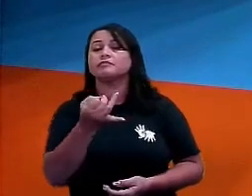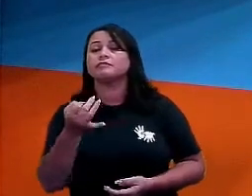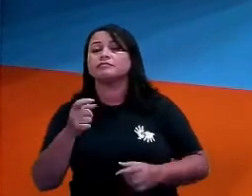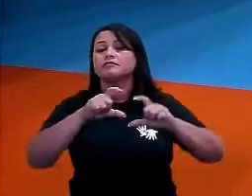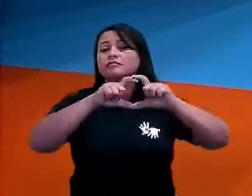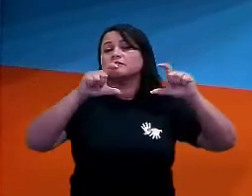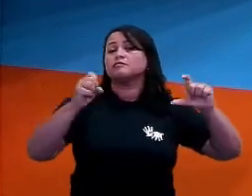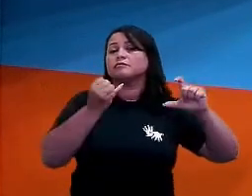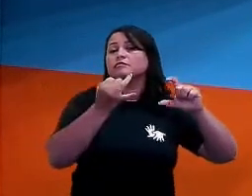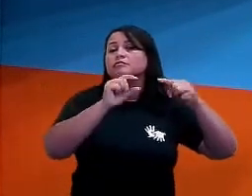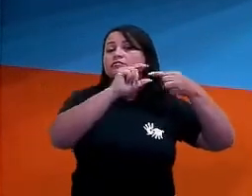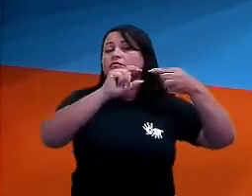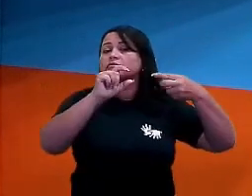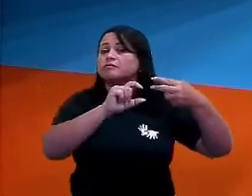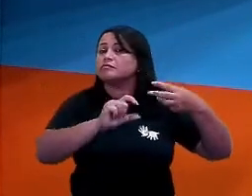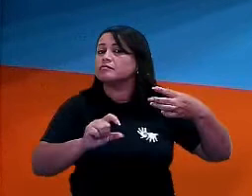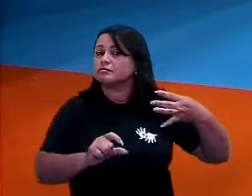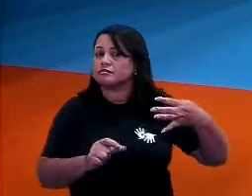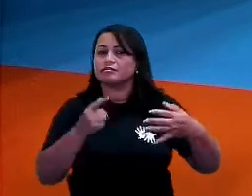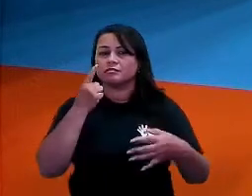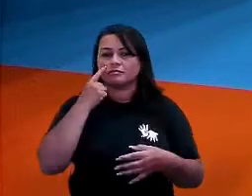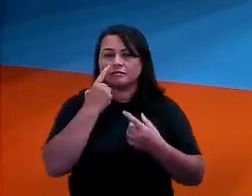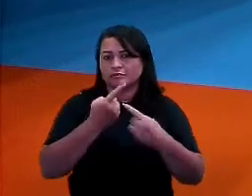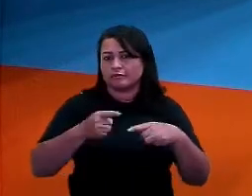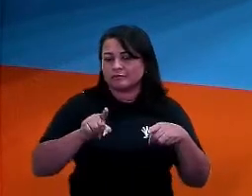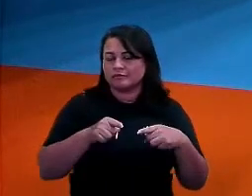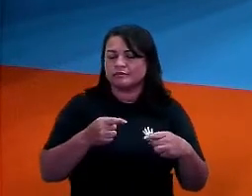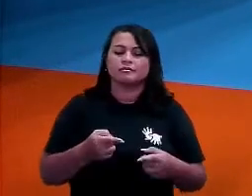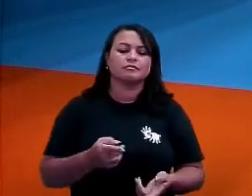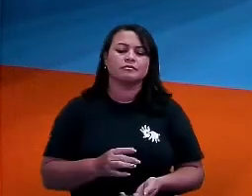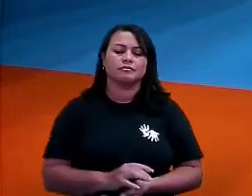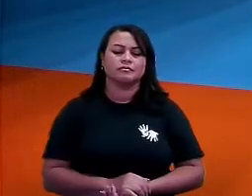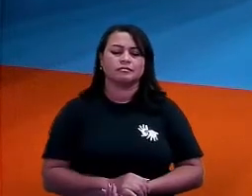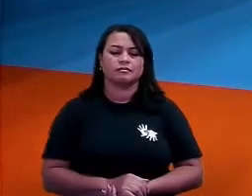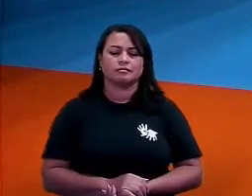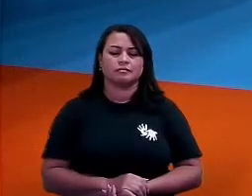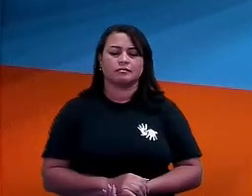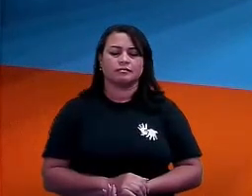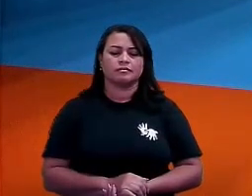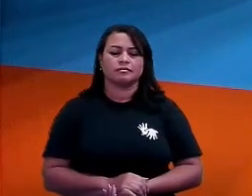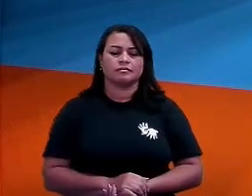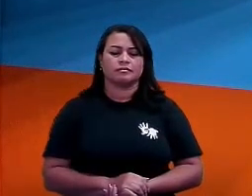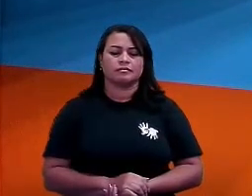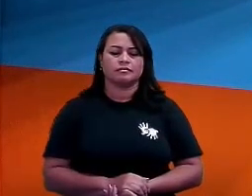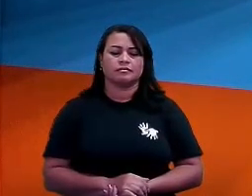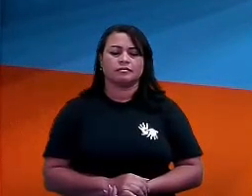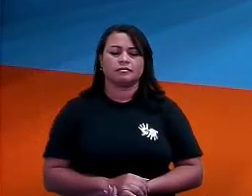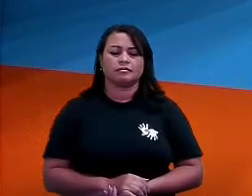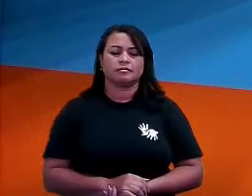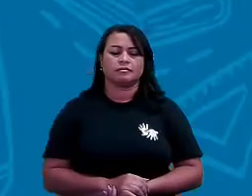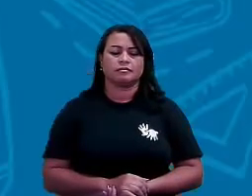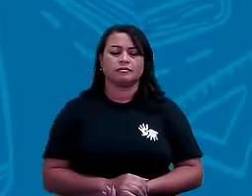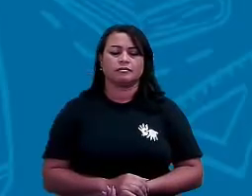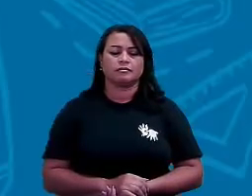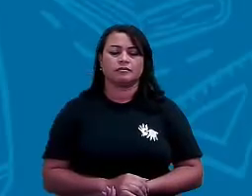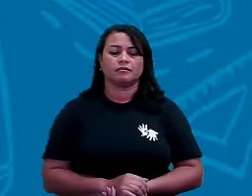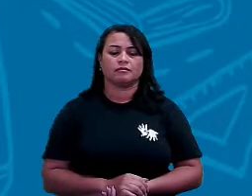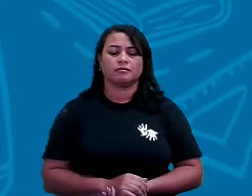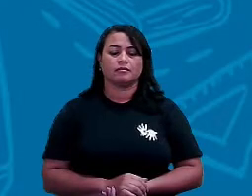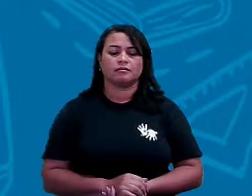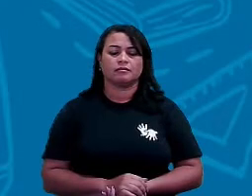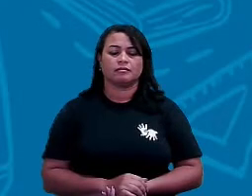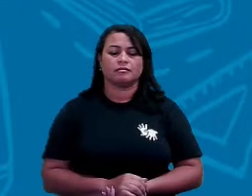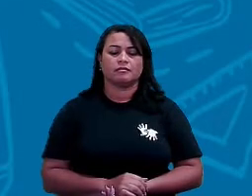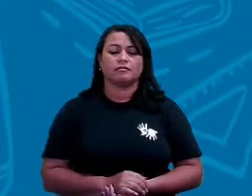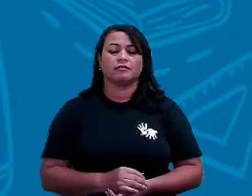quantos versos tem no nosso hino, tá bom? Então, lá na primeira linha, tem 1,